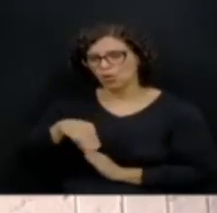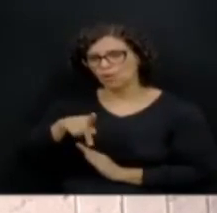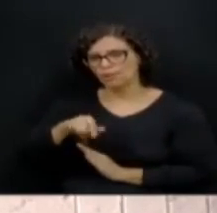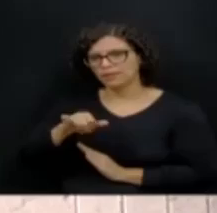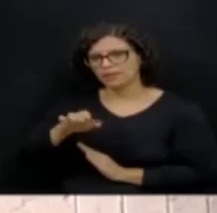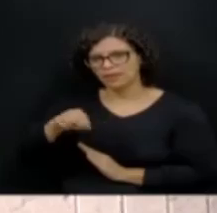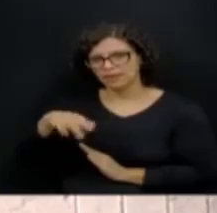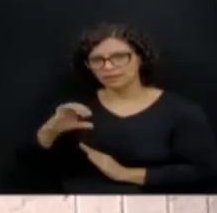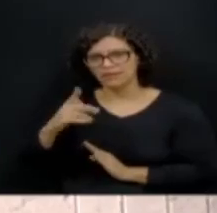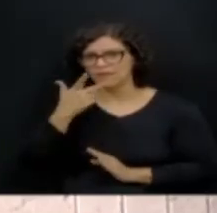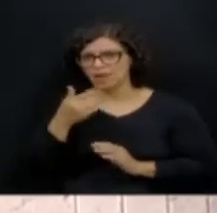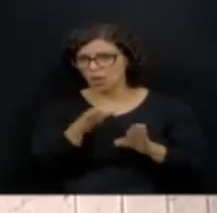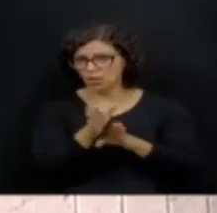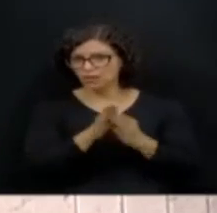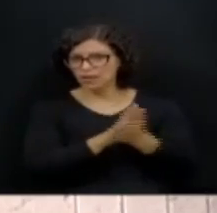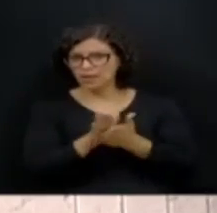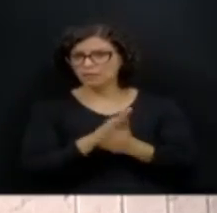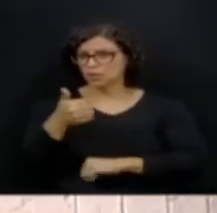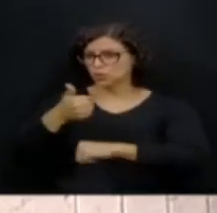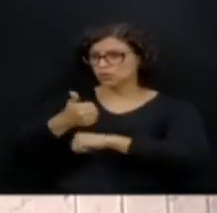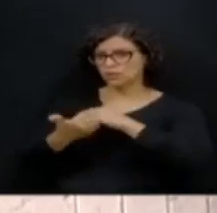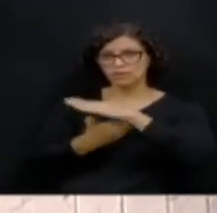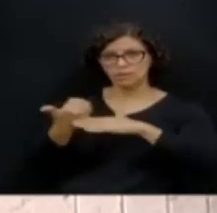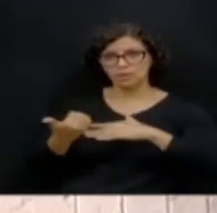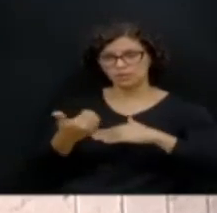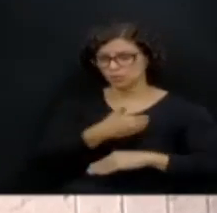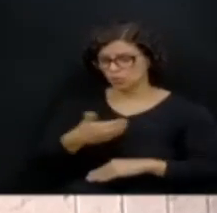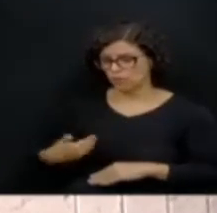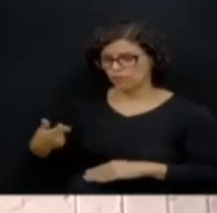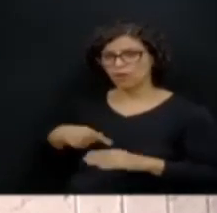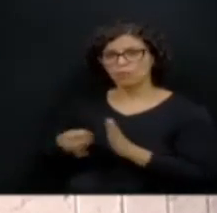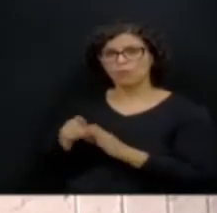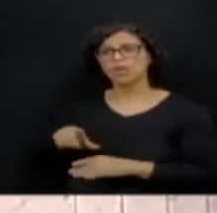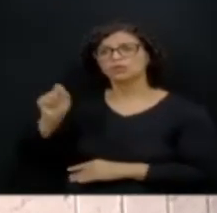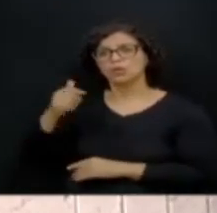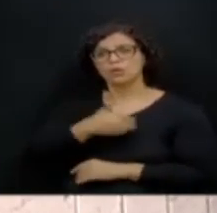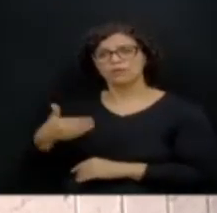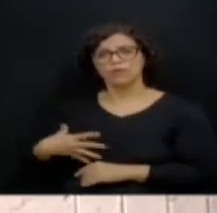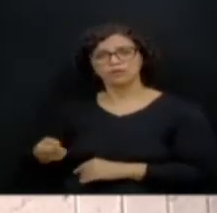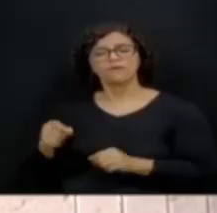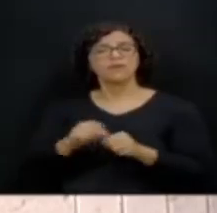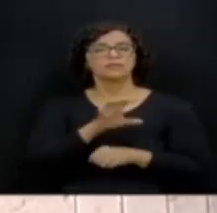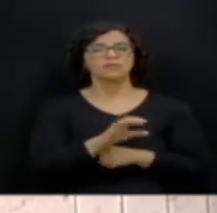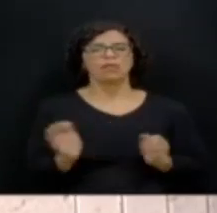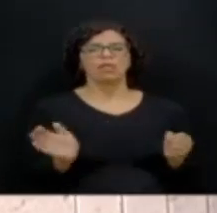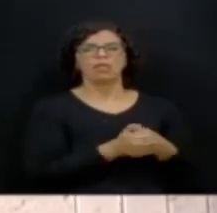Ela não recomenda, mas os dirigentes das empresas públicas do Paraná, nomeados pelo governador,